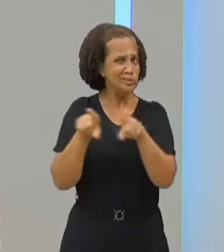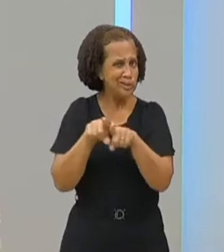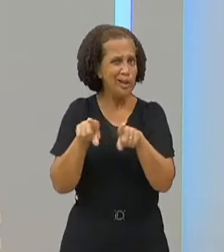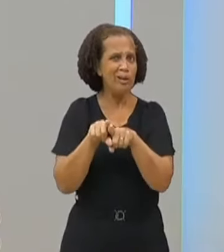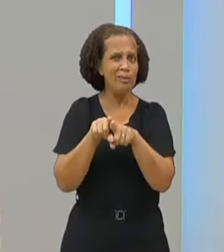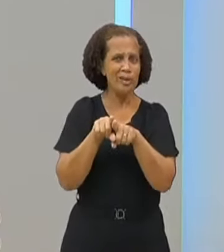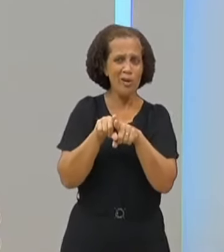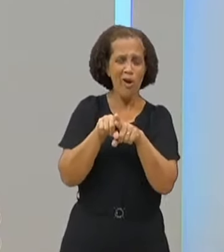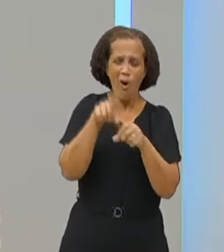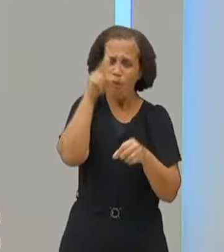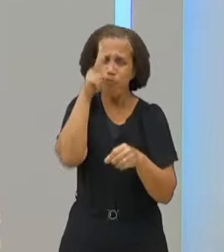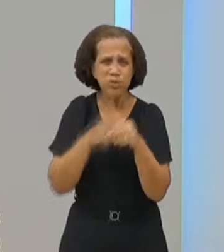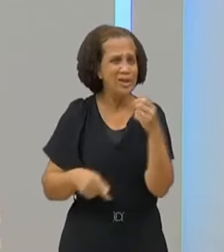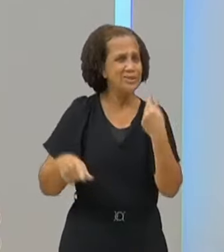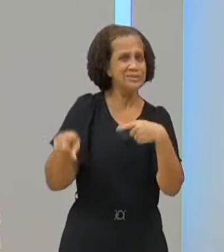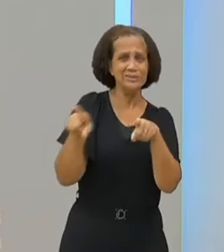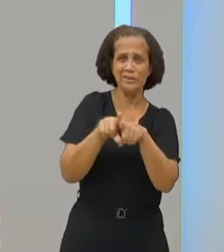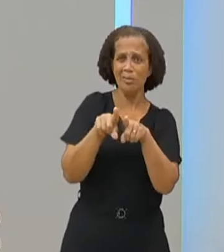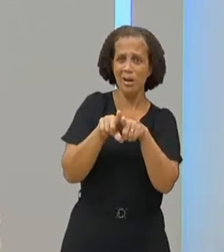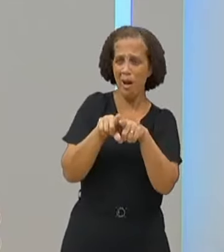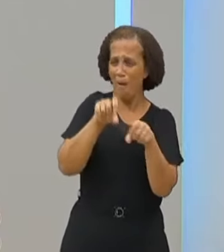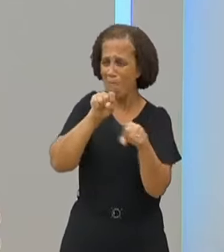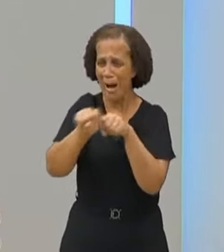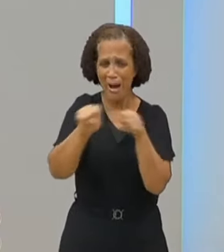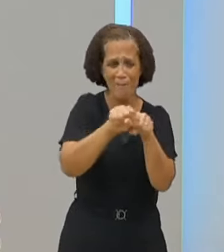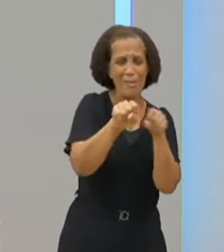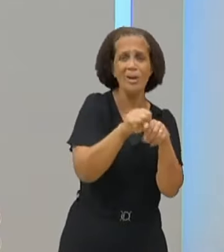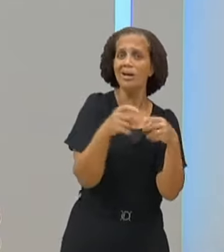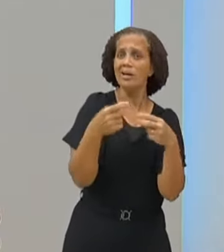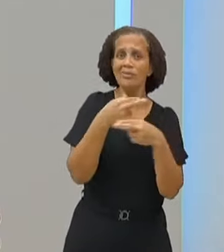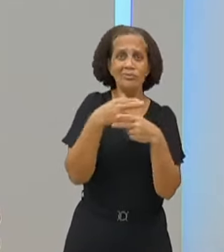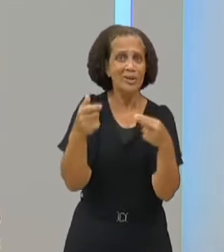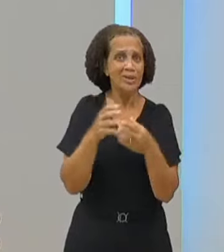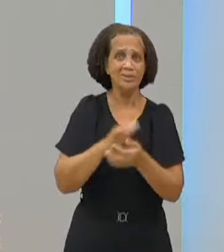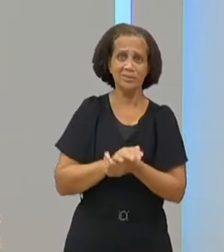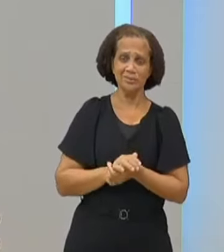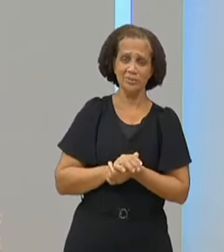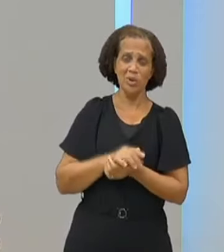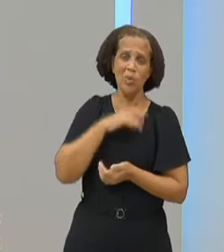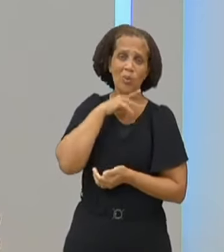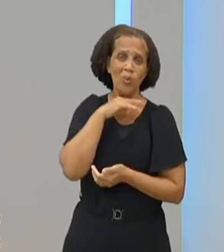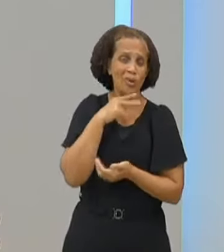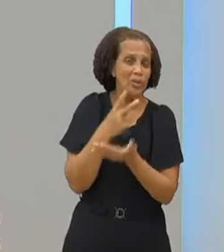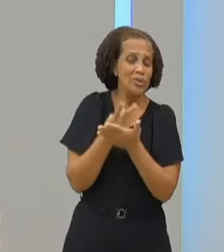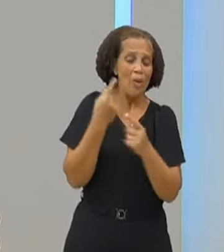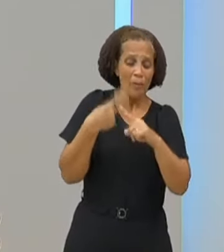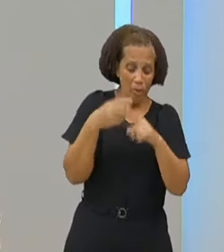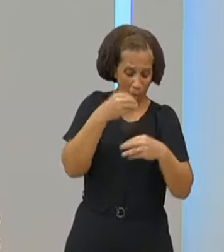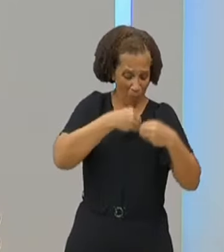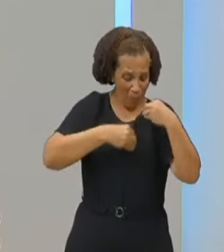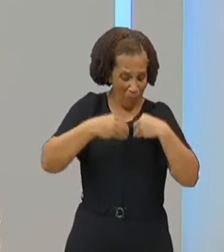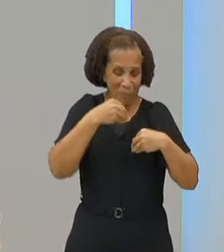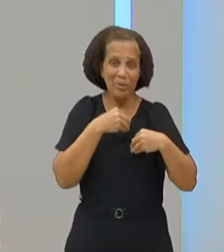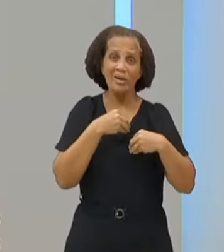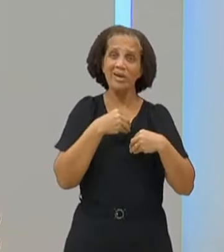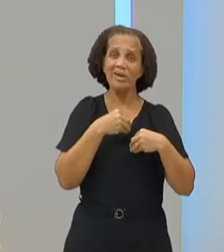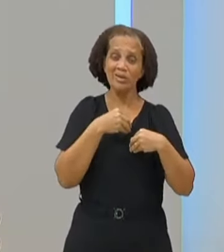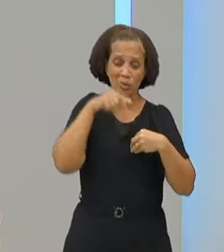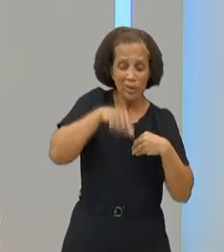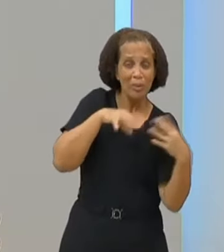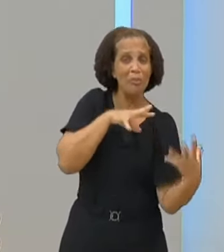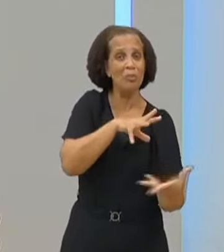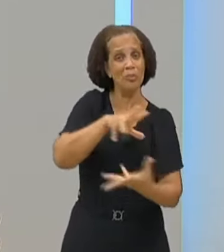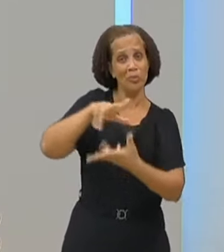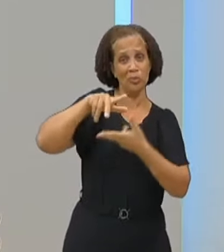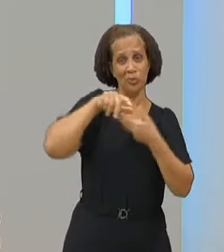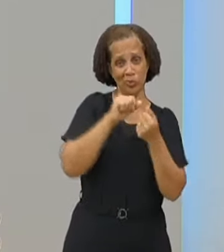maldade a violência e tantas outras consequências ruins o pecado trouxe a este